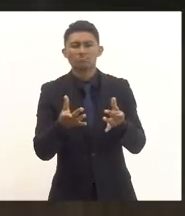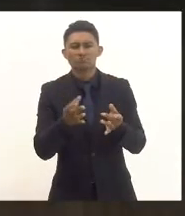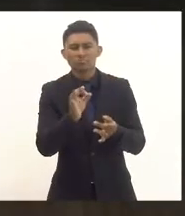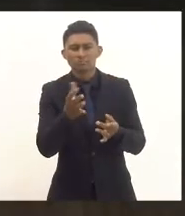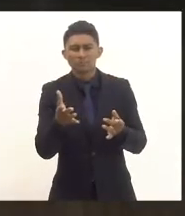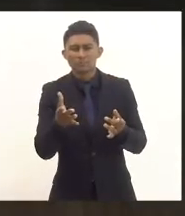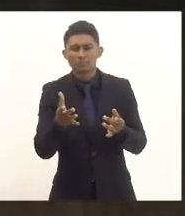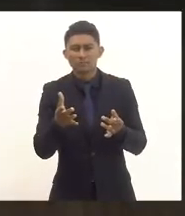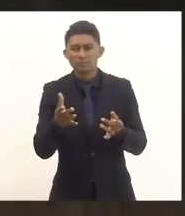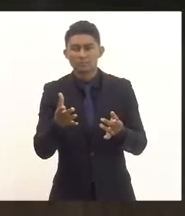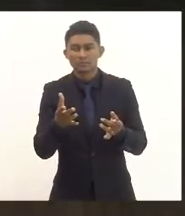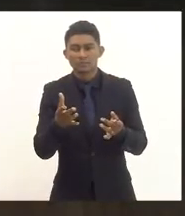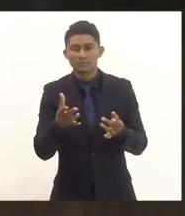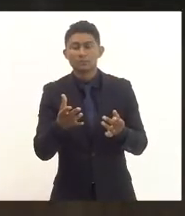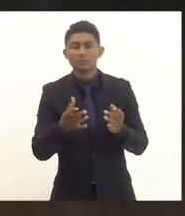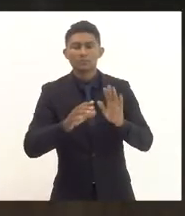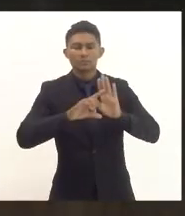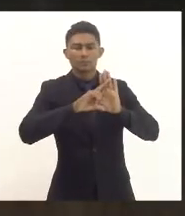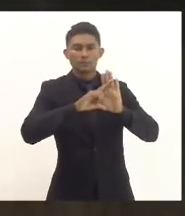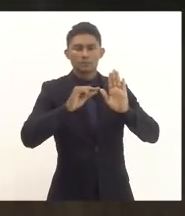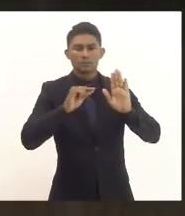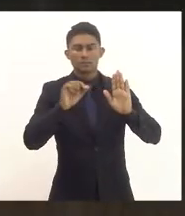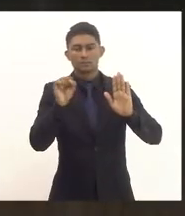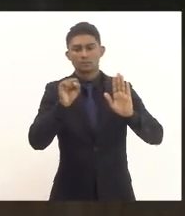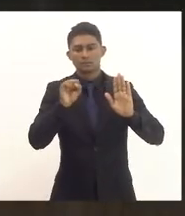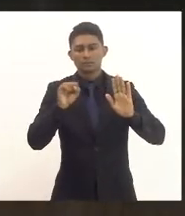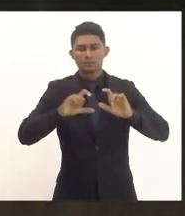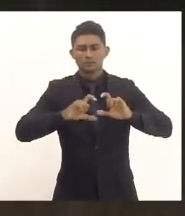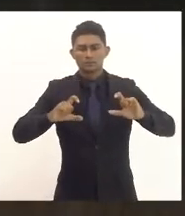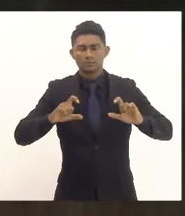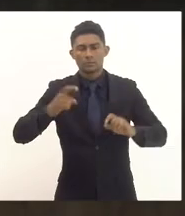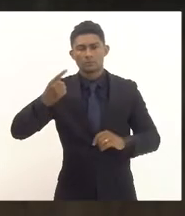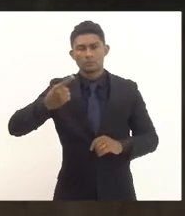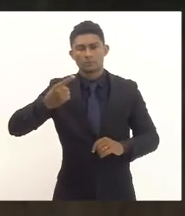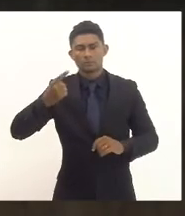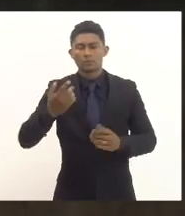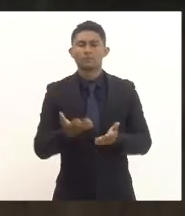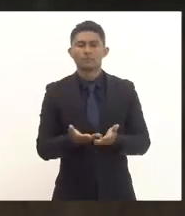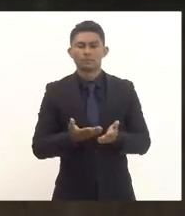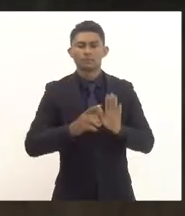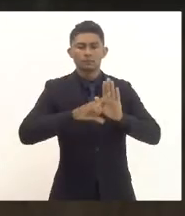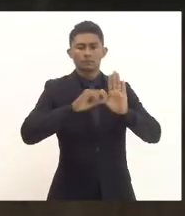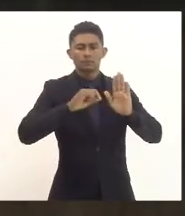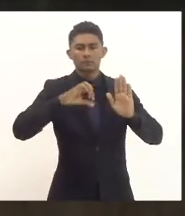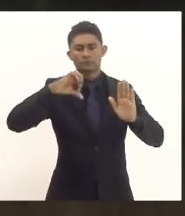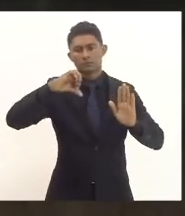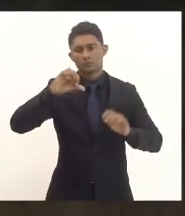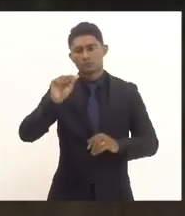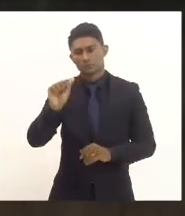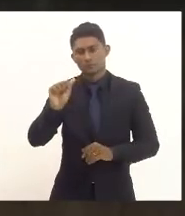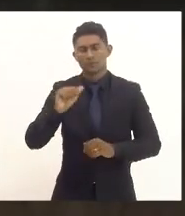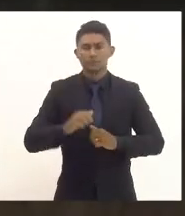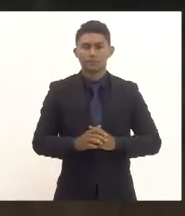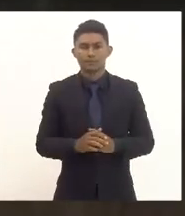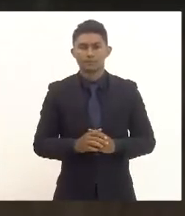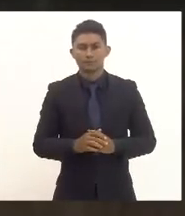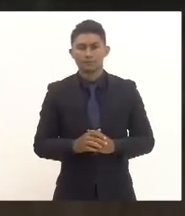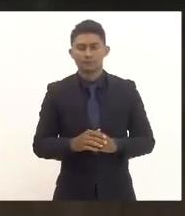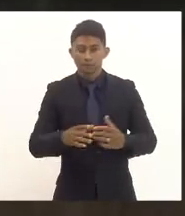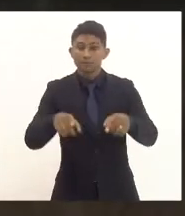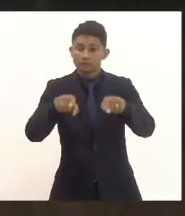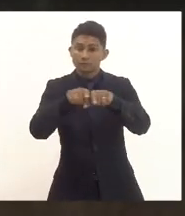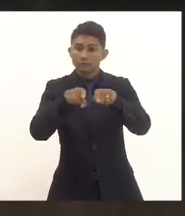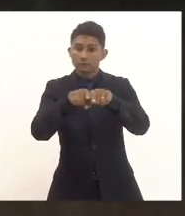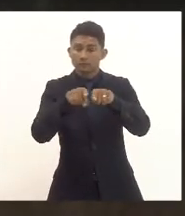relação ao artigo 8º do parágrafo primeiro do Artigo 9 a e